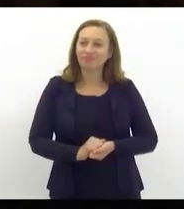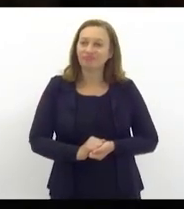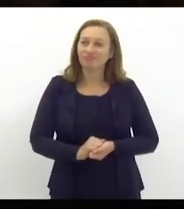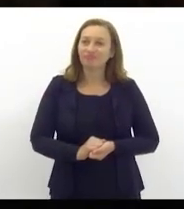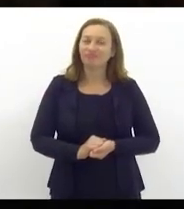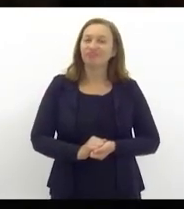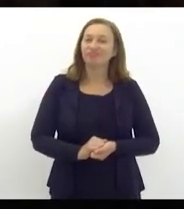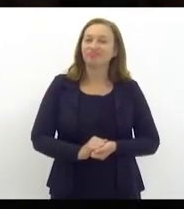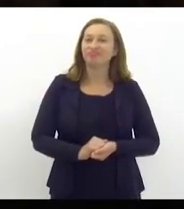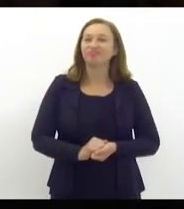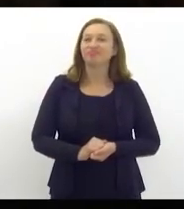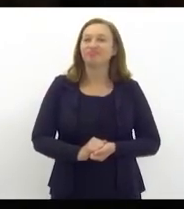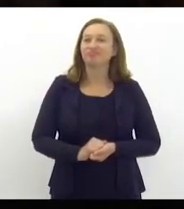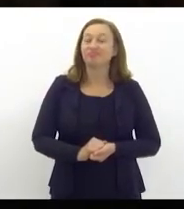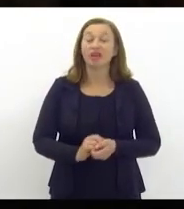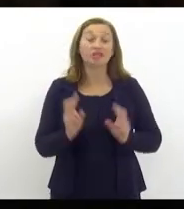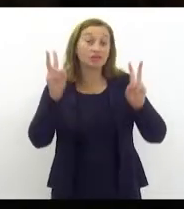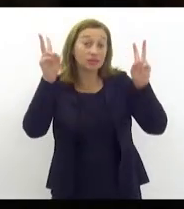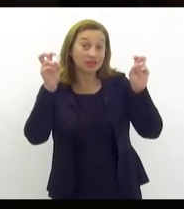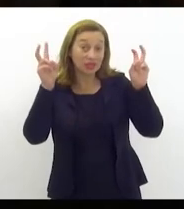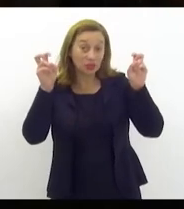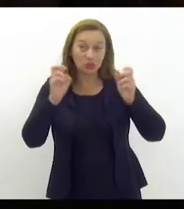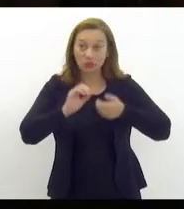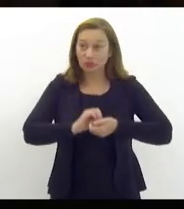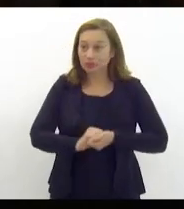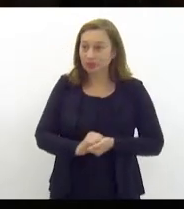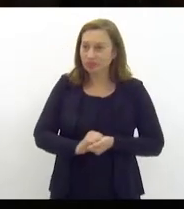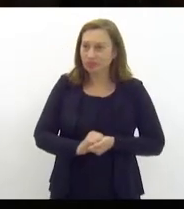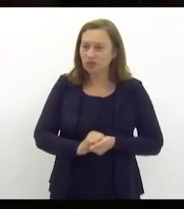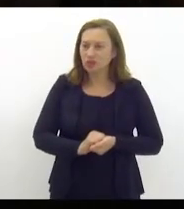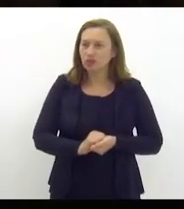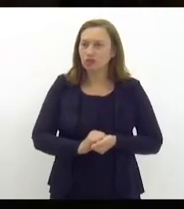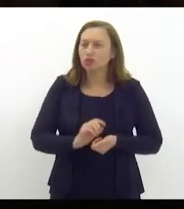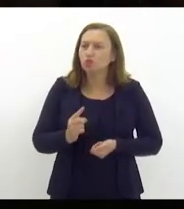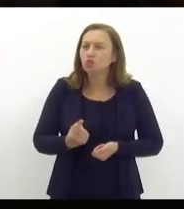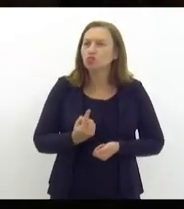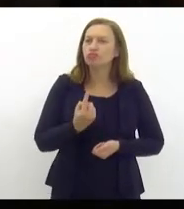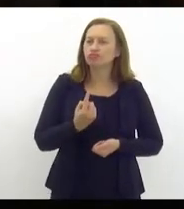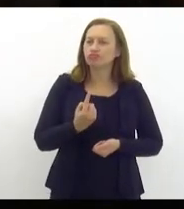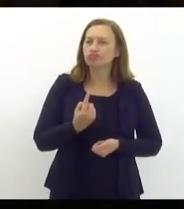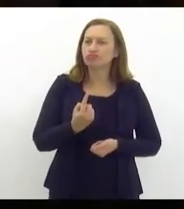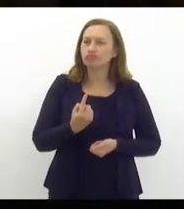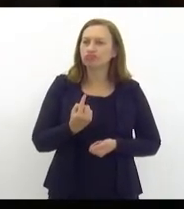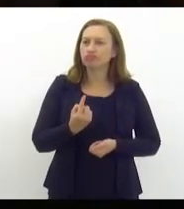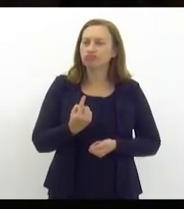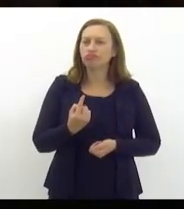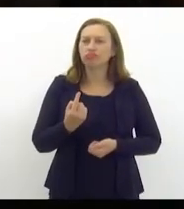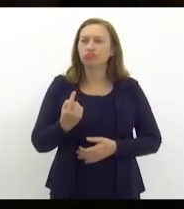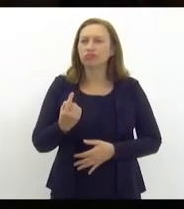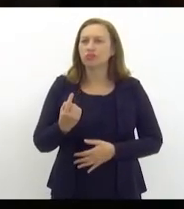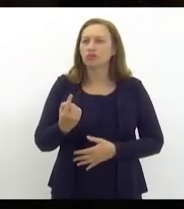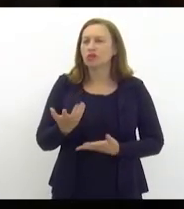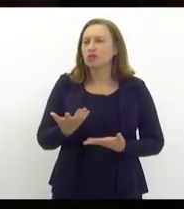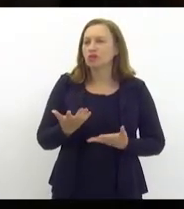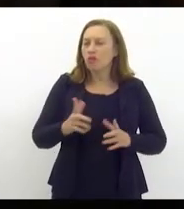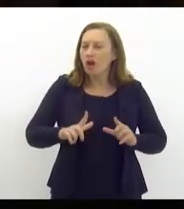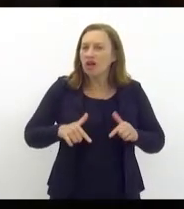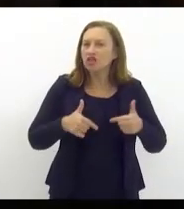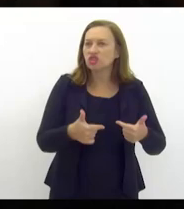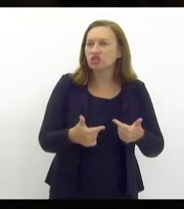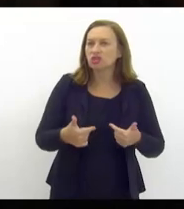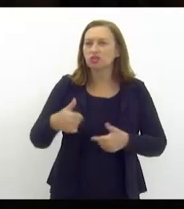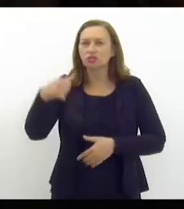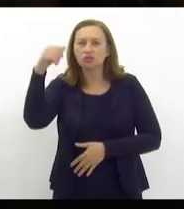despartidarizando essa questão. Porque é a única forma dos brasileiros se sentirem,